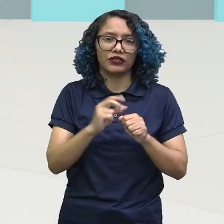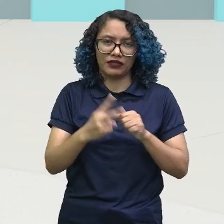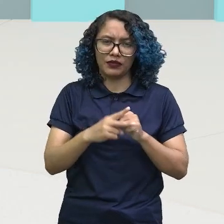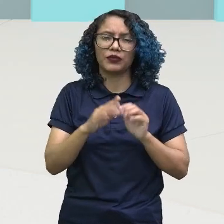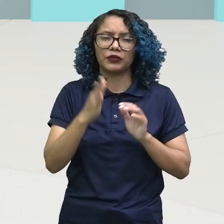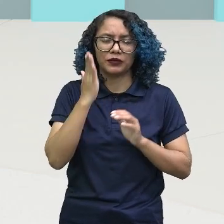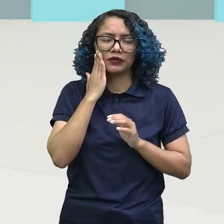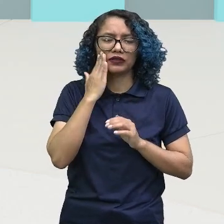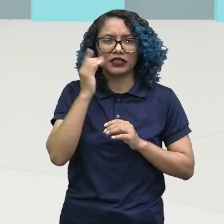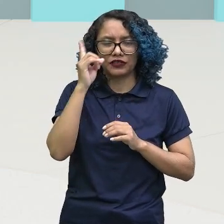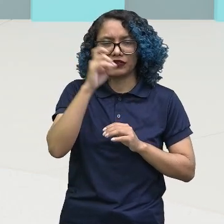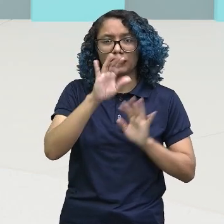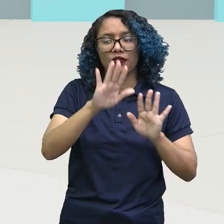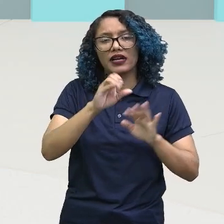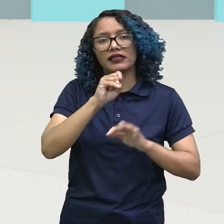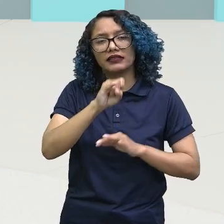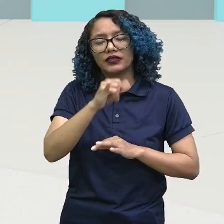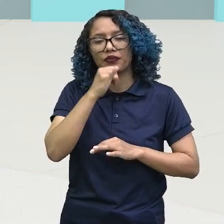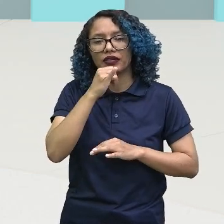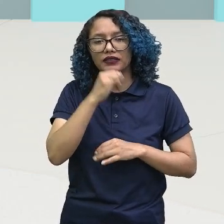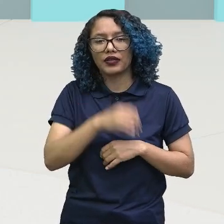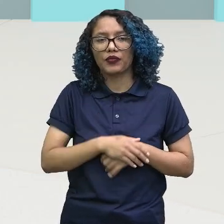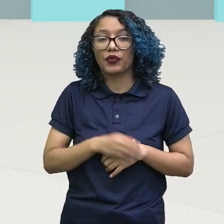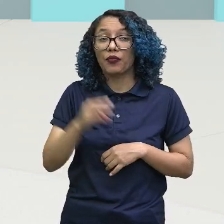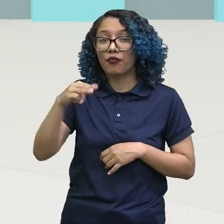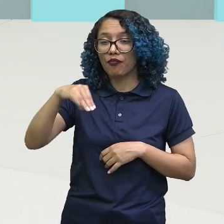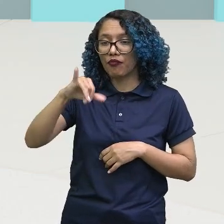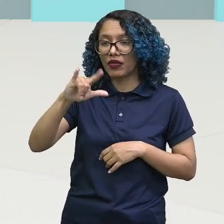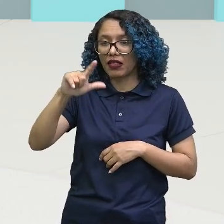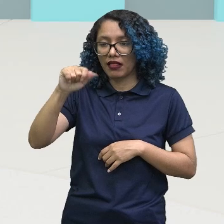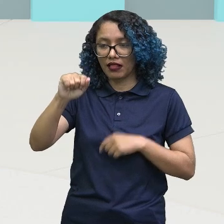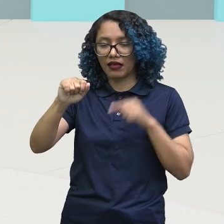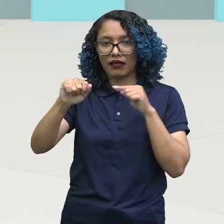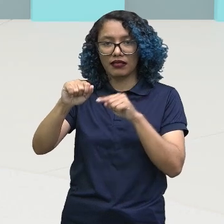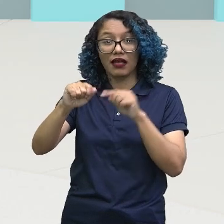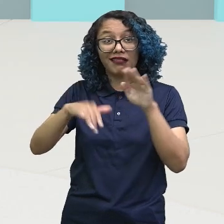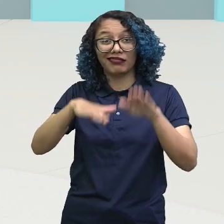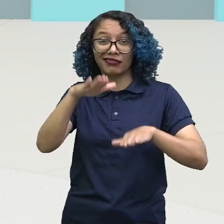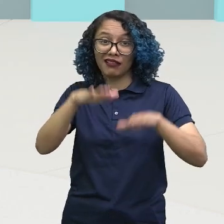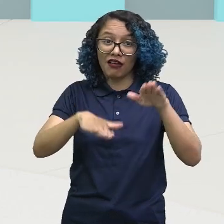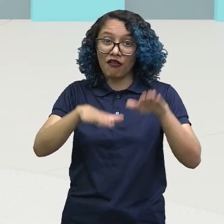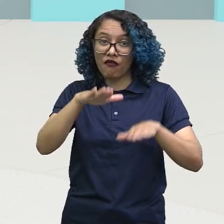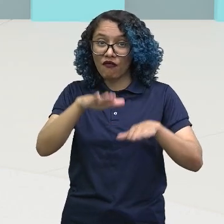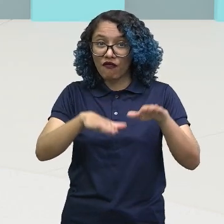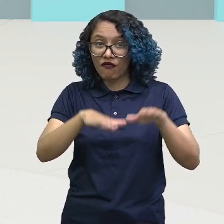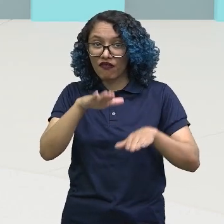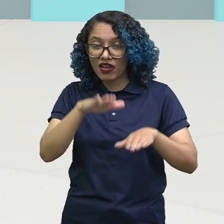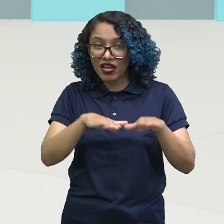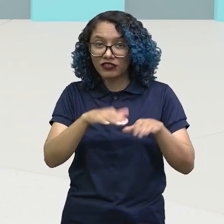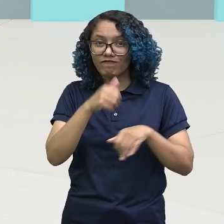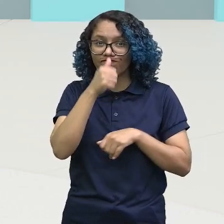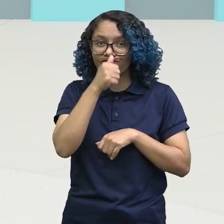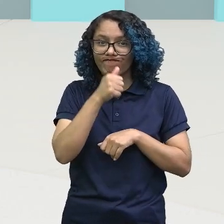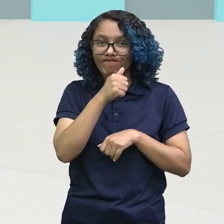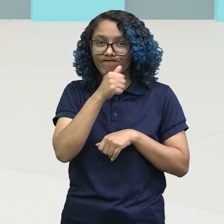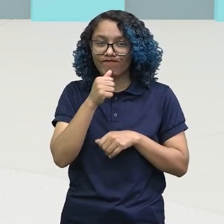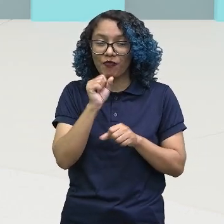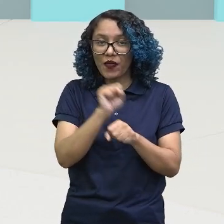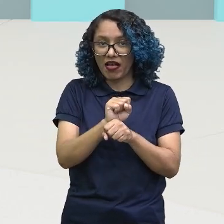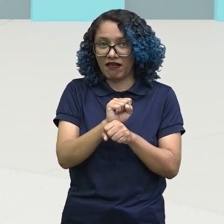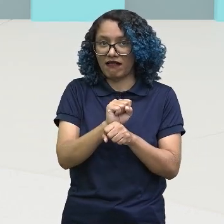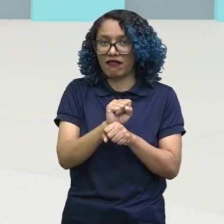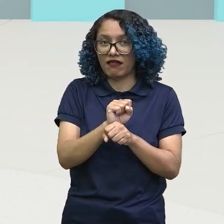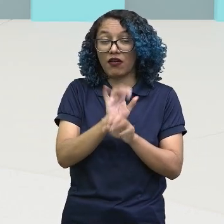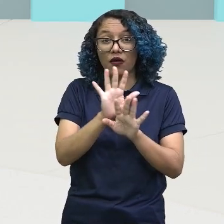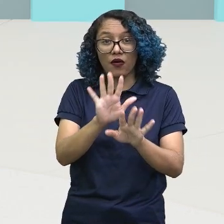difícil de entender. Se eu digo, por exemplo, Milena talvez sairá da dieta. Veja